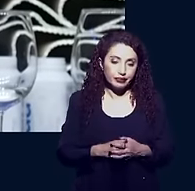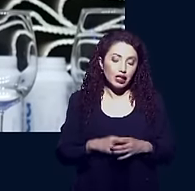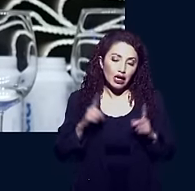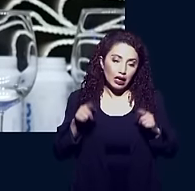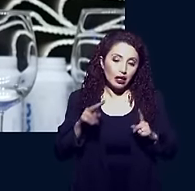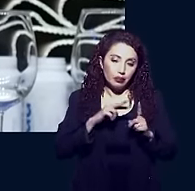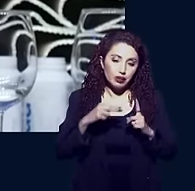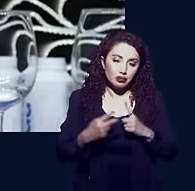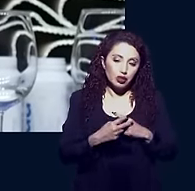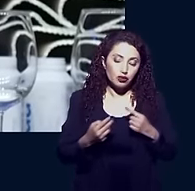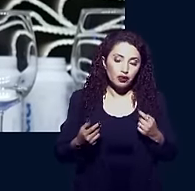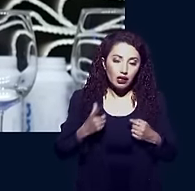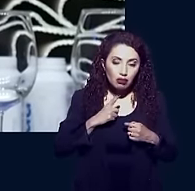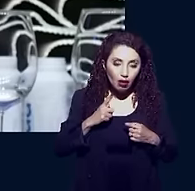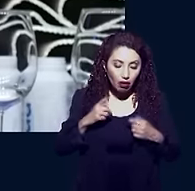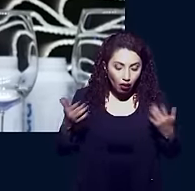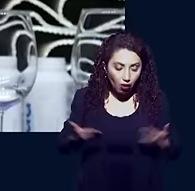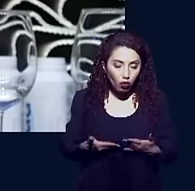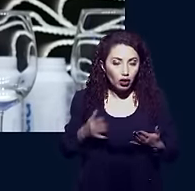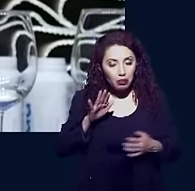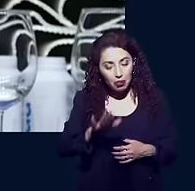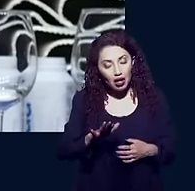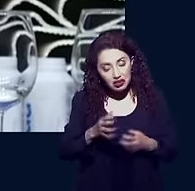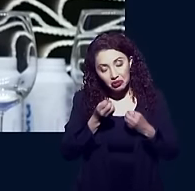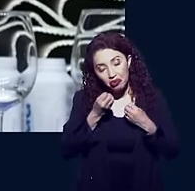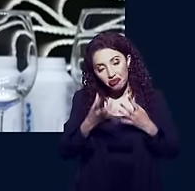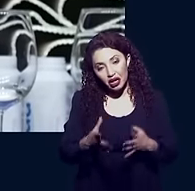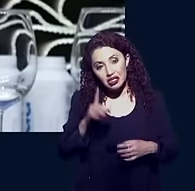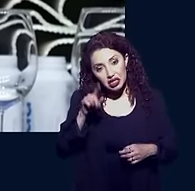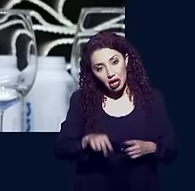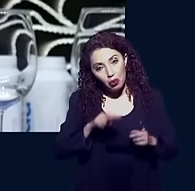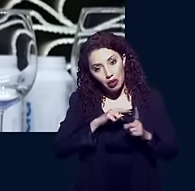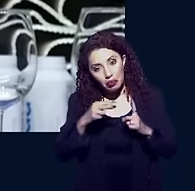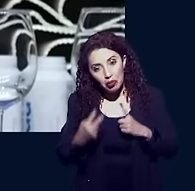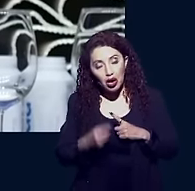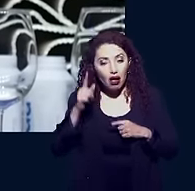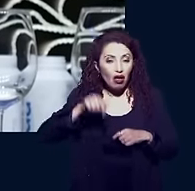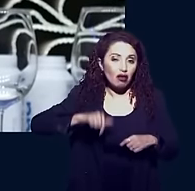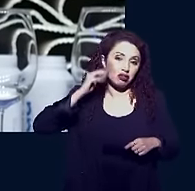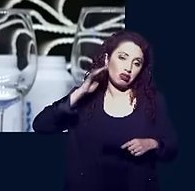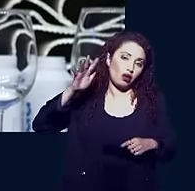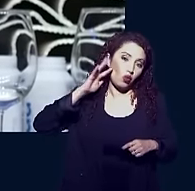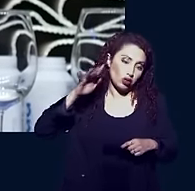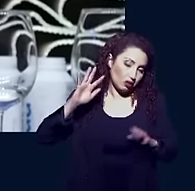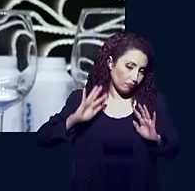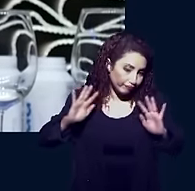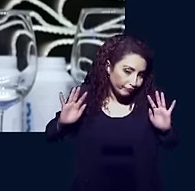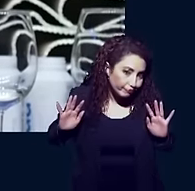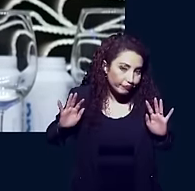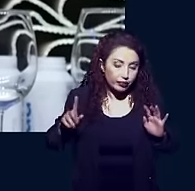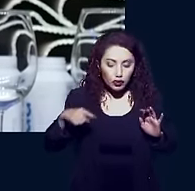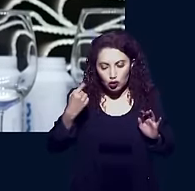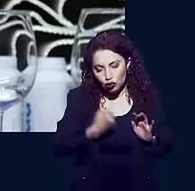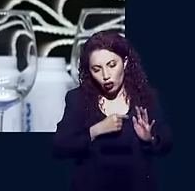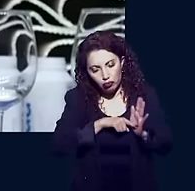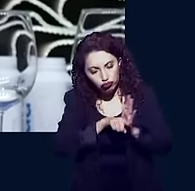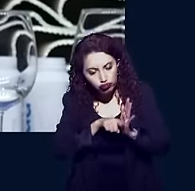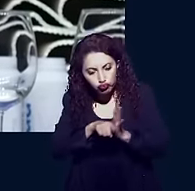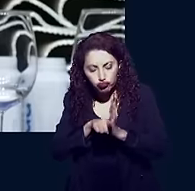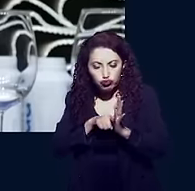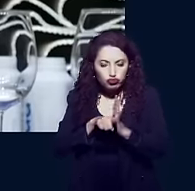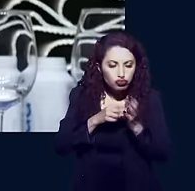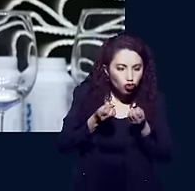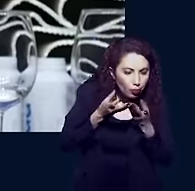visão que a gente tem nesse momento mas eu confesso que é uma uma visão tentativa é uma hipótese e a gente basicamente monitora os dados em altíssima